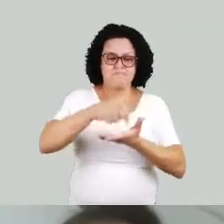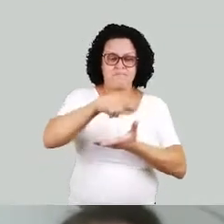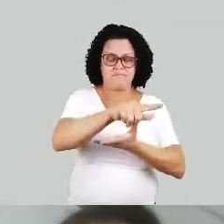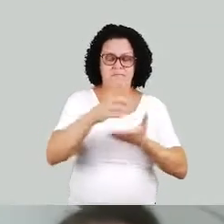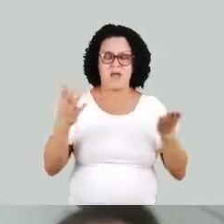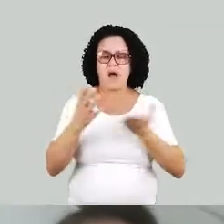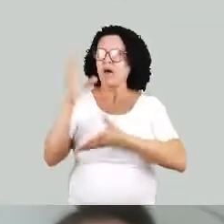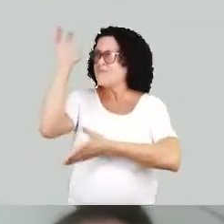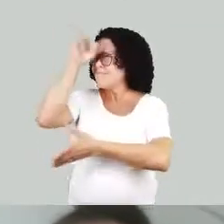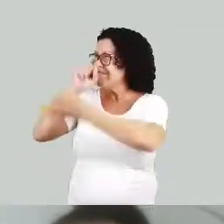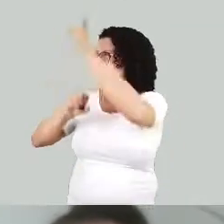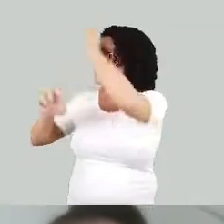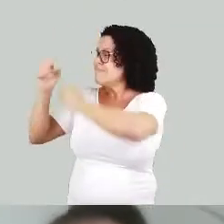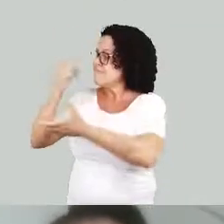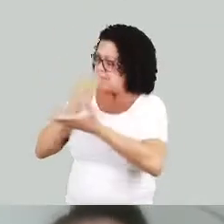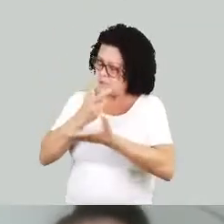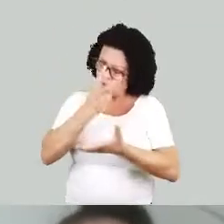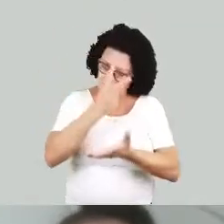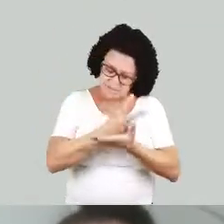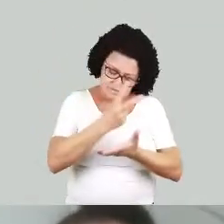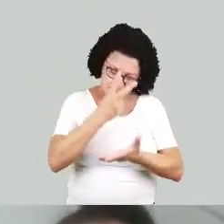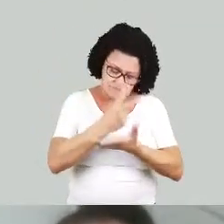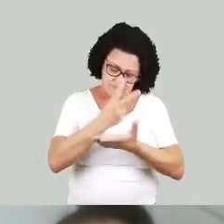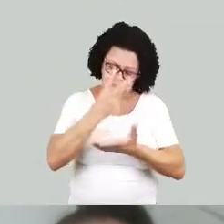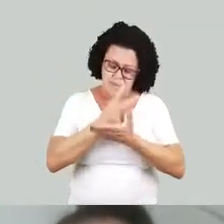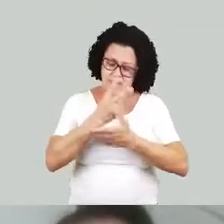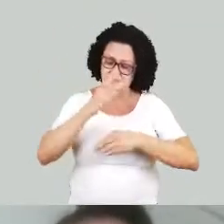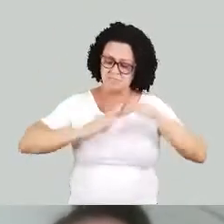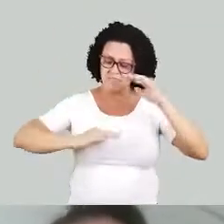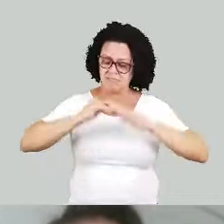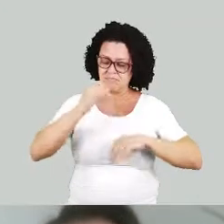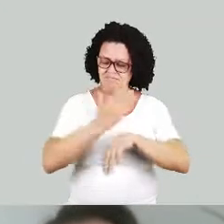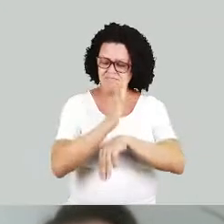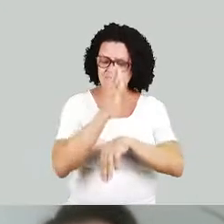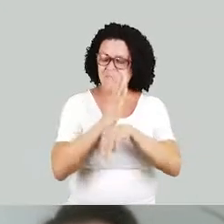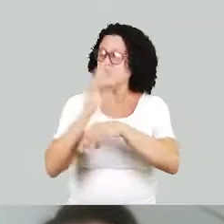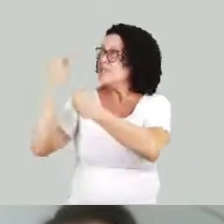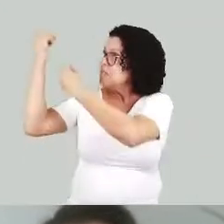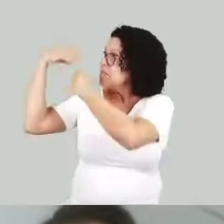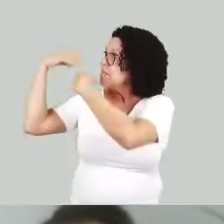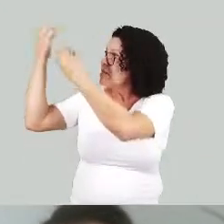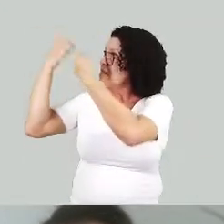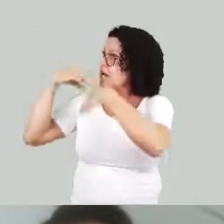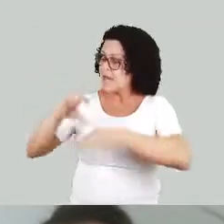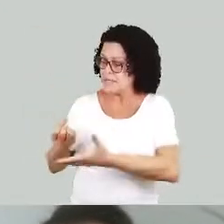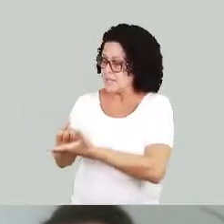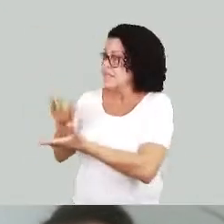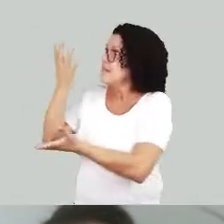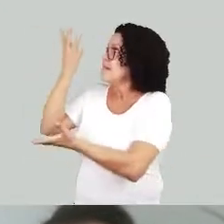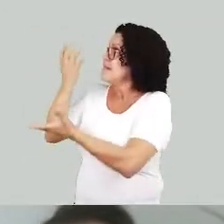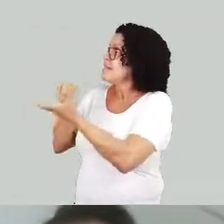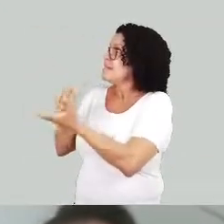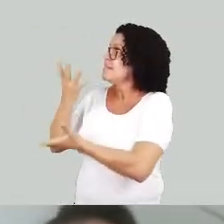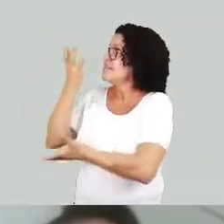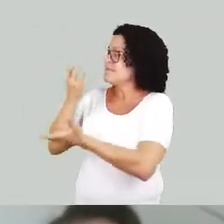possamos aprender cada vez mais e também praticar todos os ensinamentos da doutrina